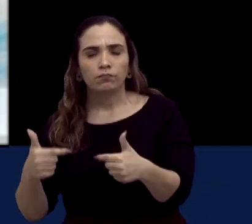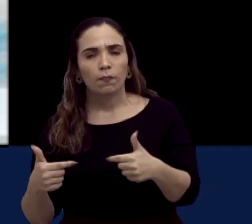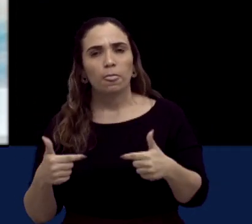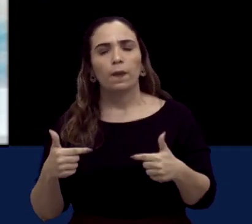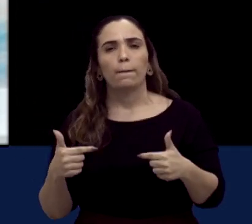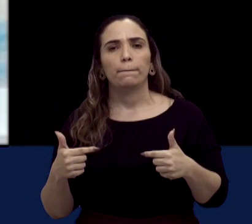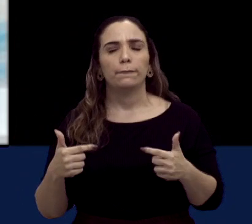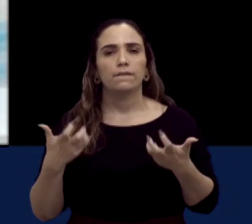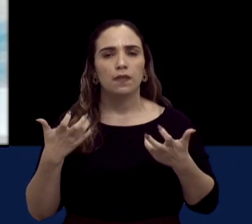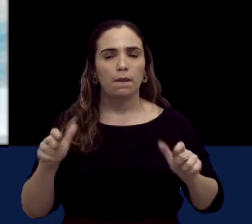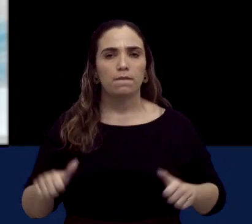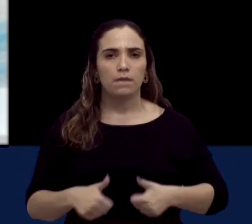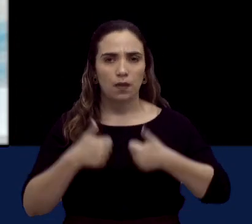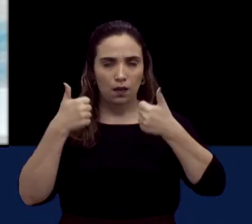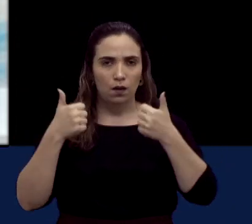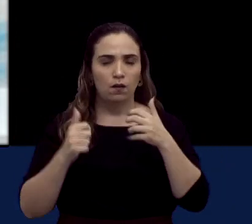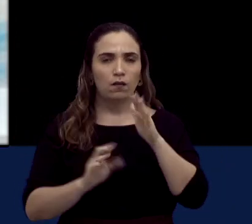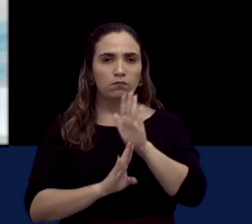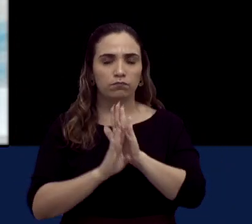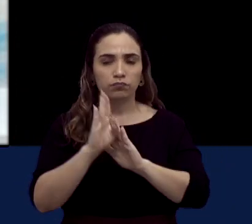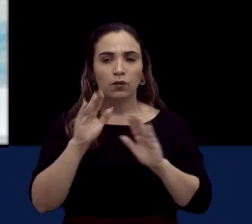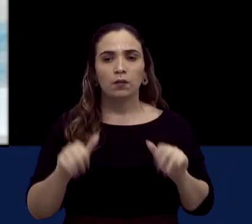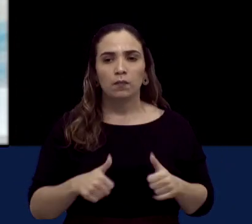no resultado, né?